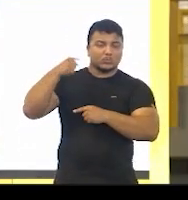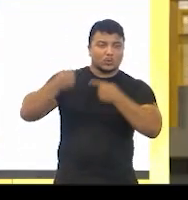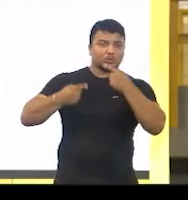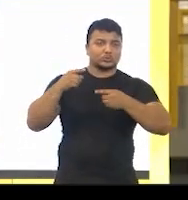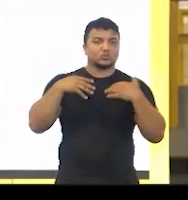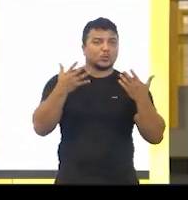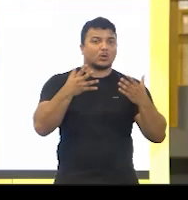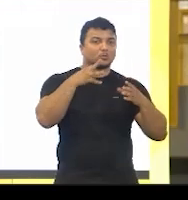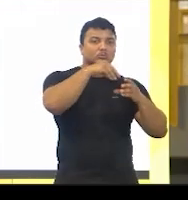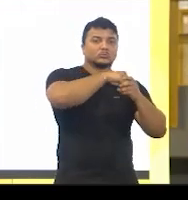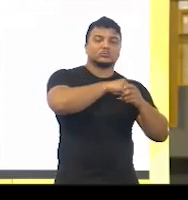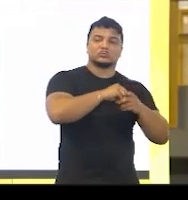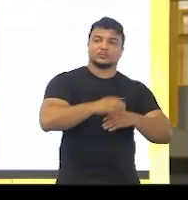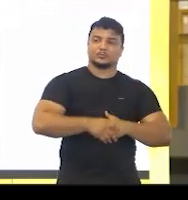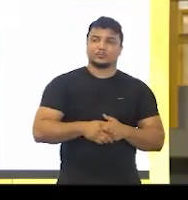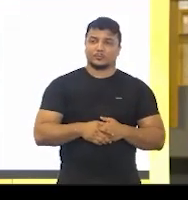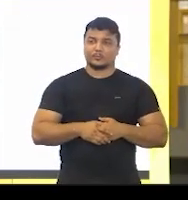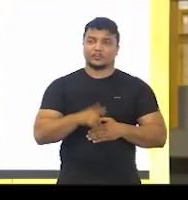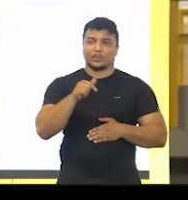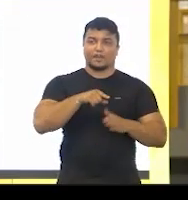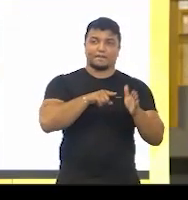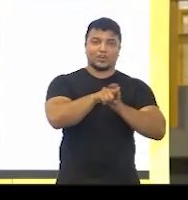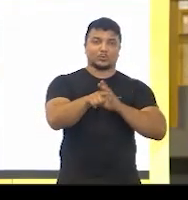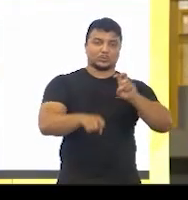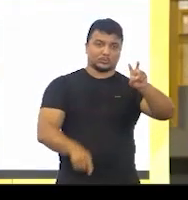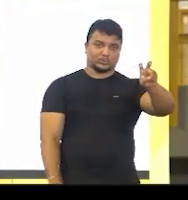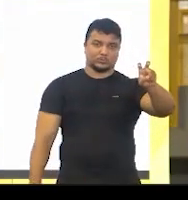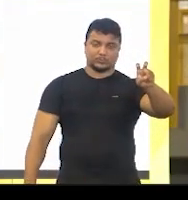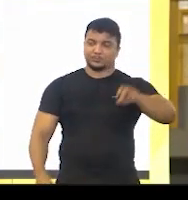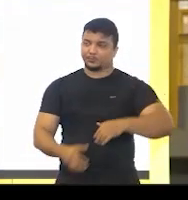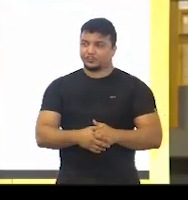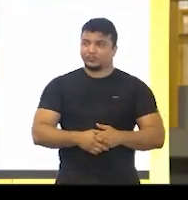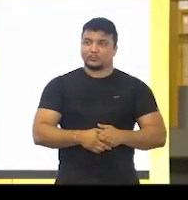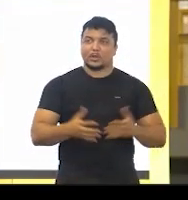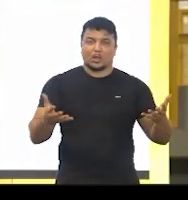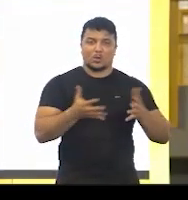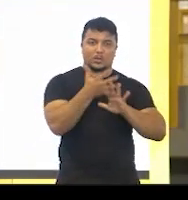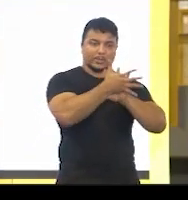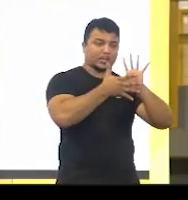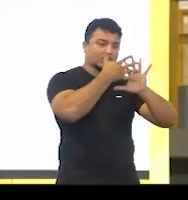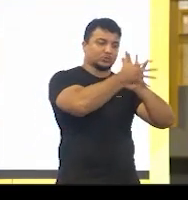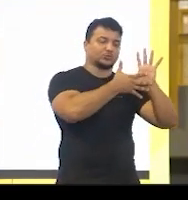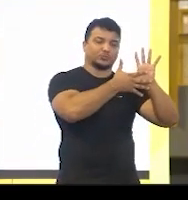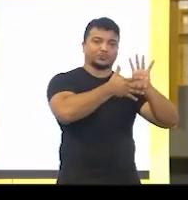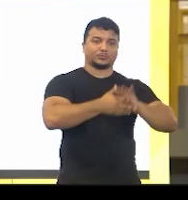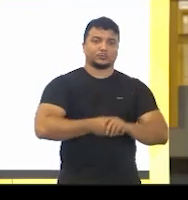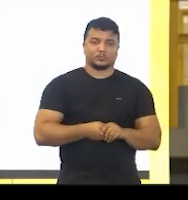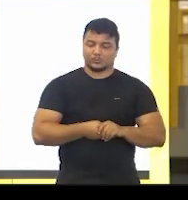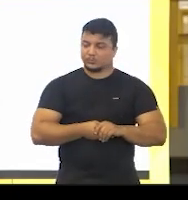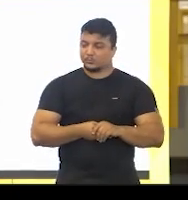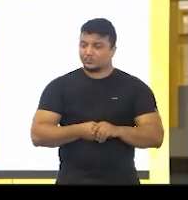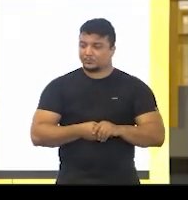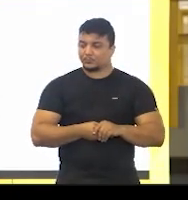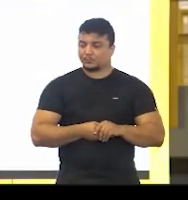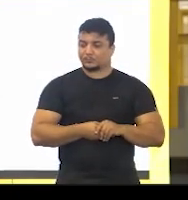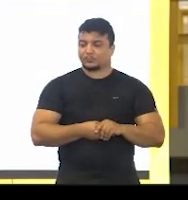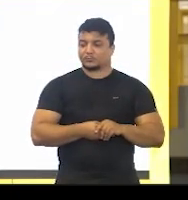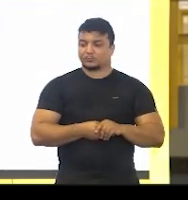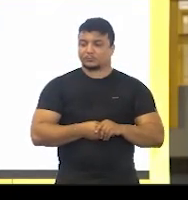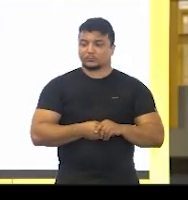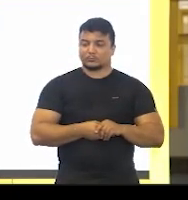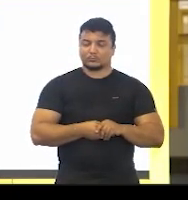pelo material, é questão 5. Aí eu vou agora para onde? Para o texto